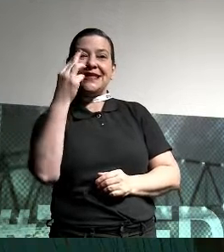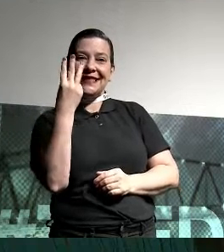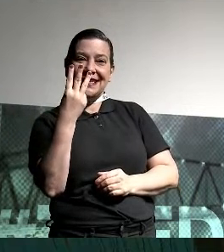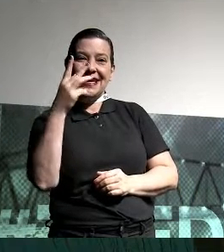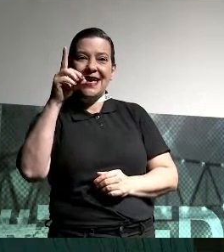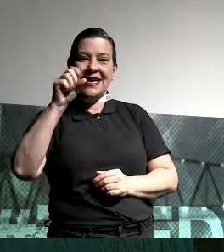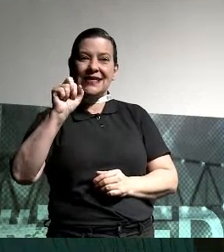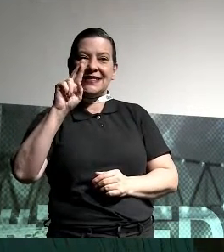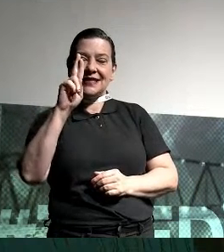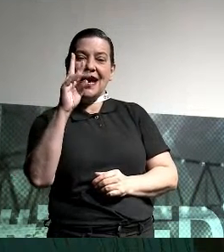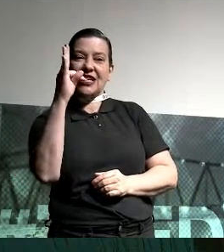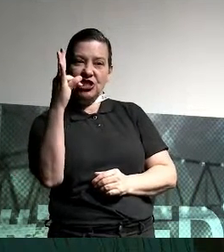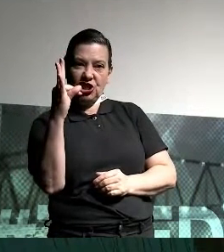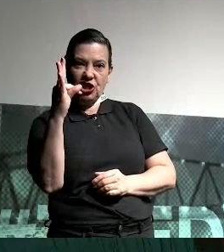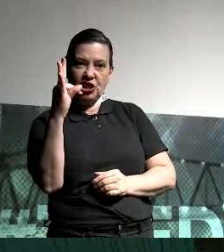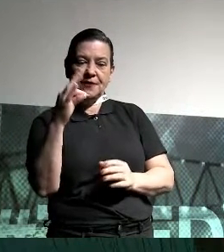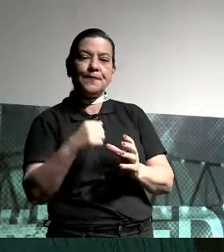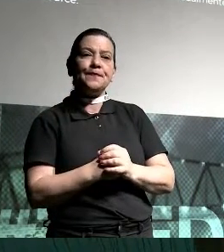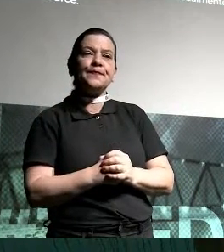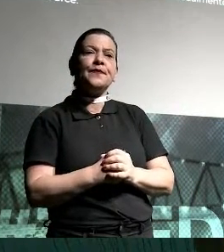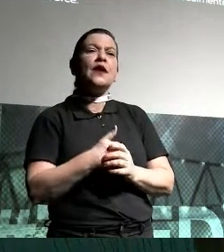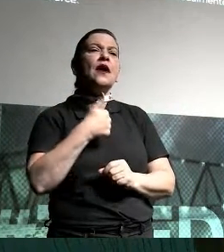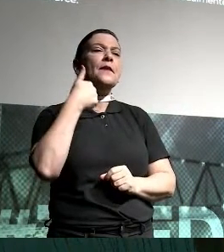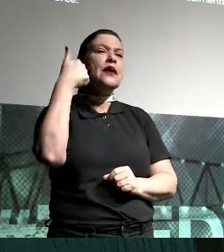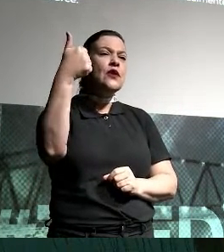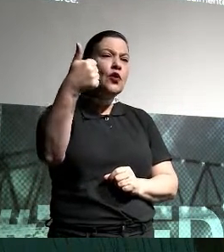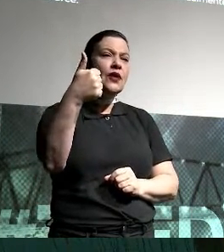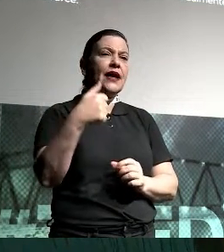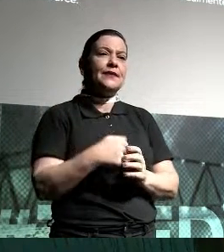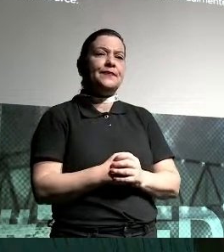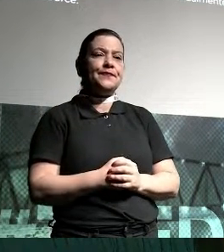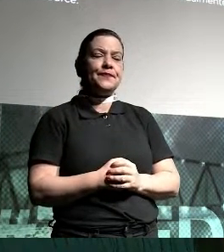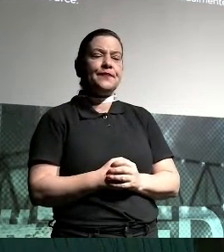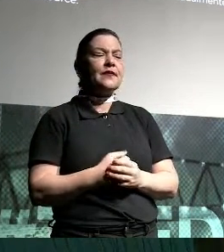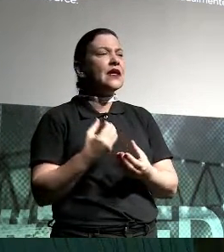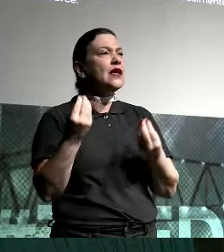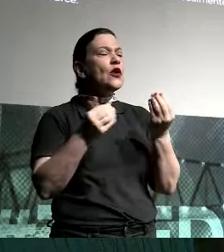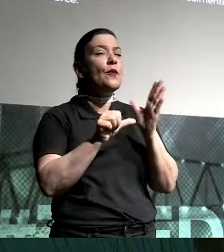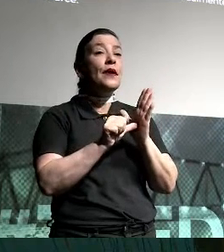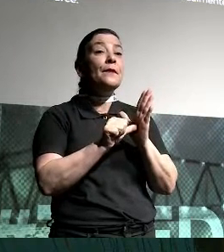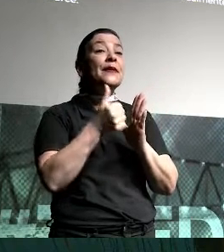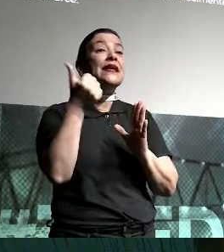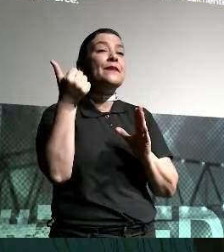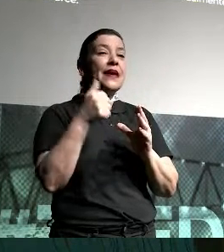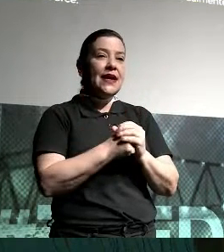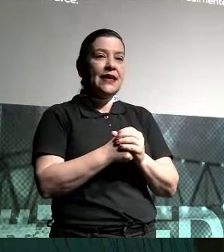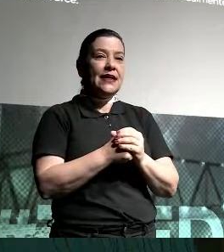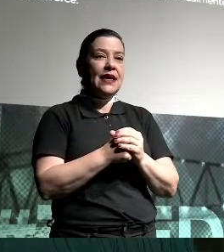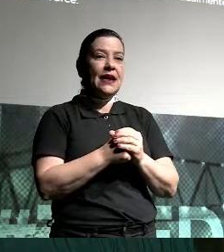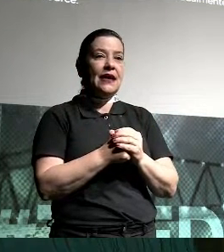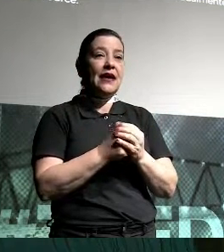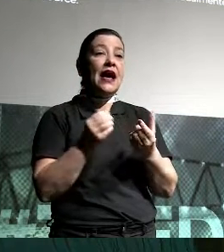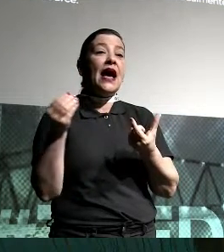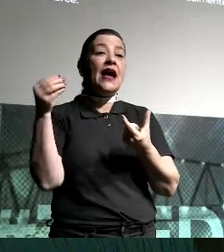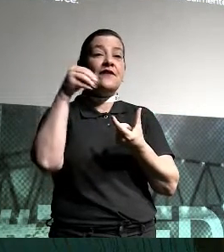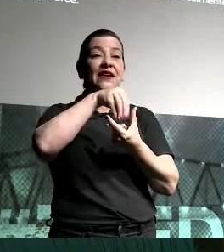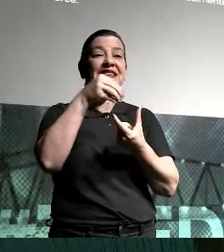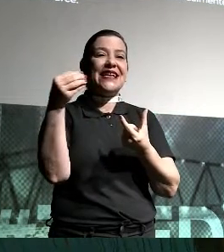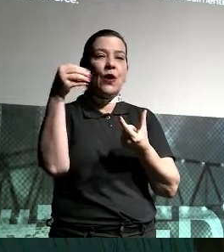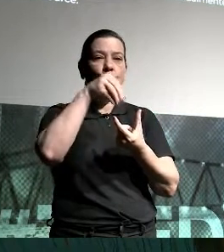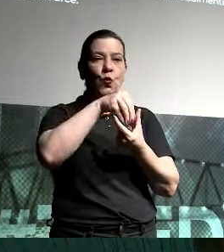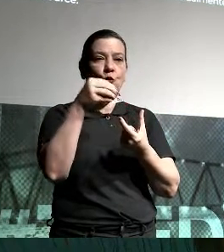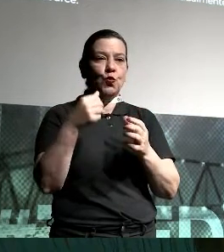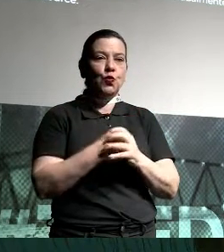Sim, a gente consegue melhorar, e basicamente, como que foi a primeira versão da nossa implementação?